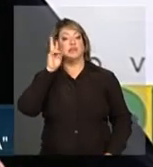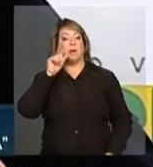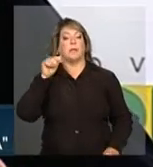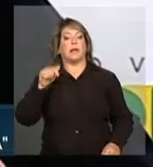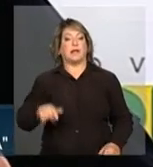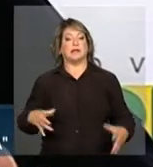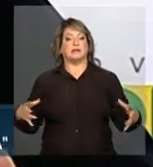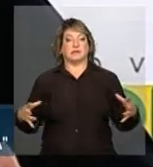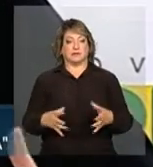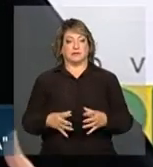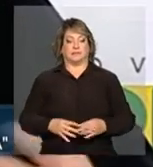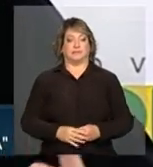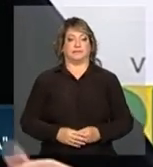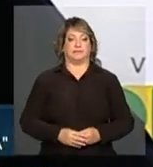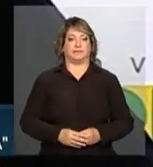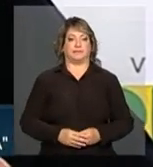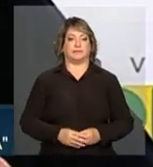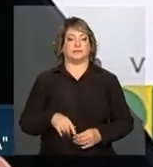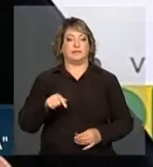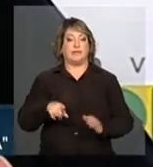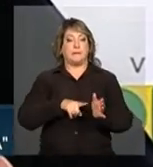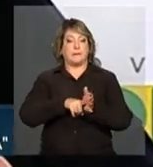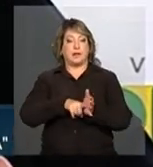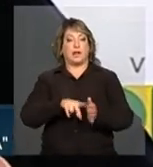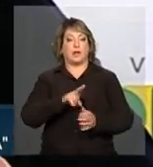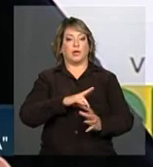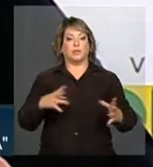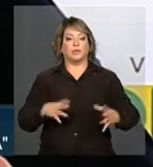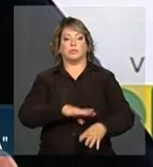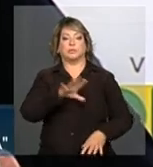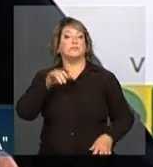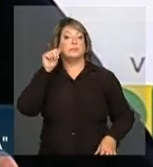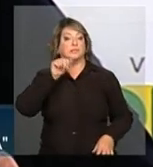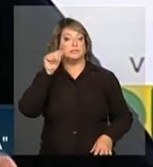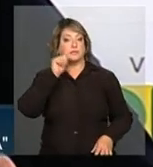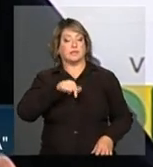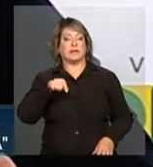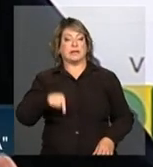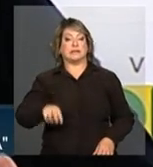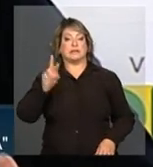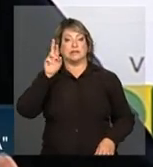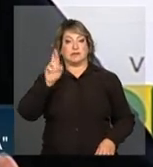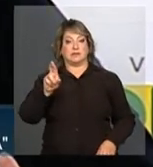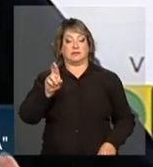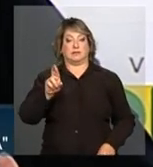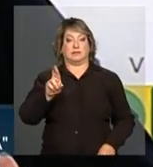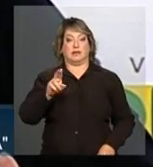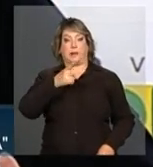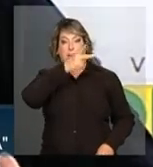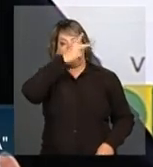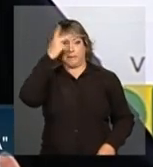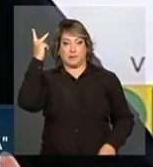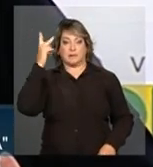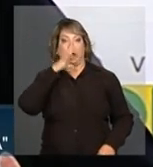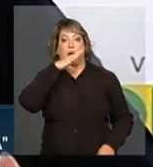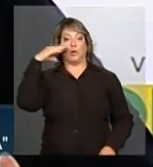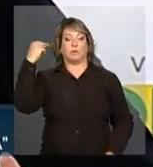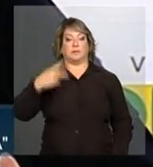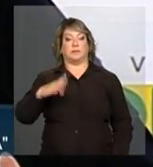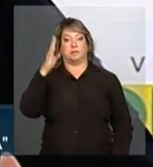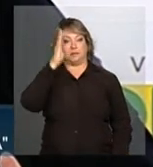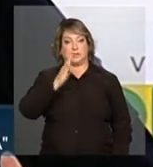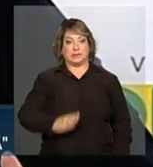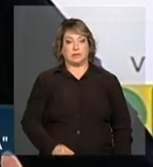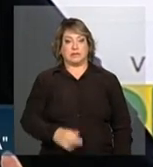A pesquisa, o universo feminino, a pesquisa representa a população adulta brasileira,